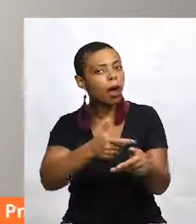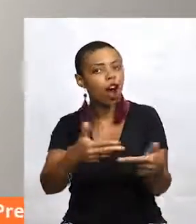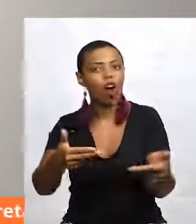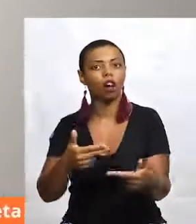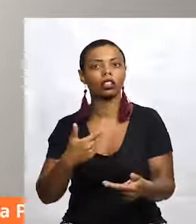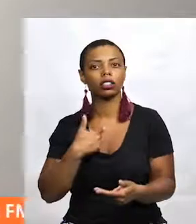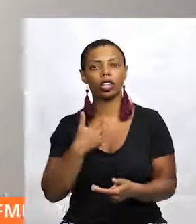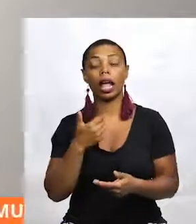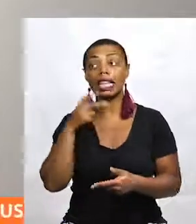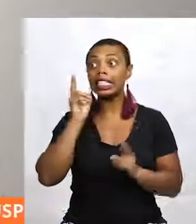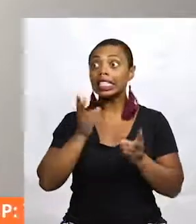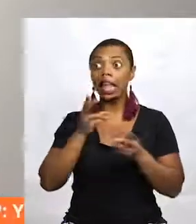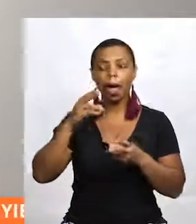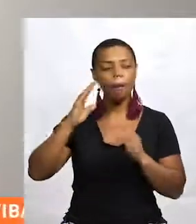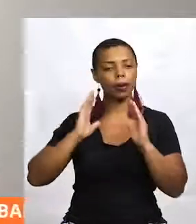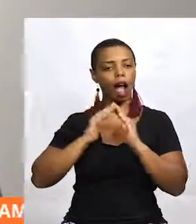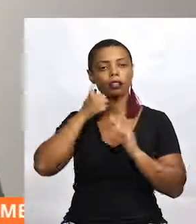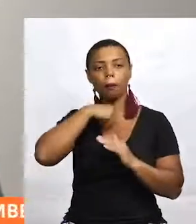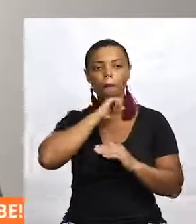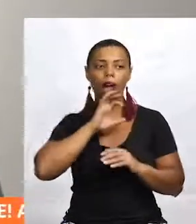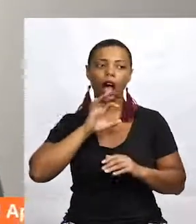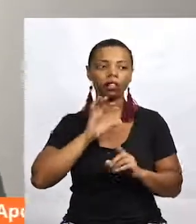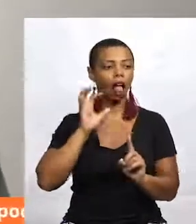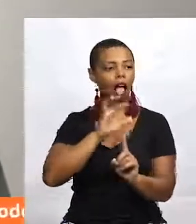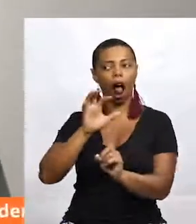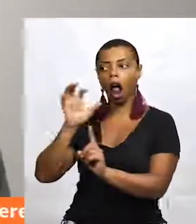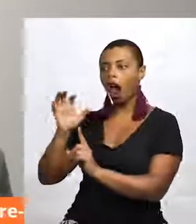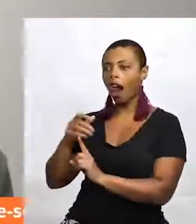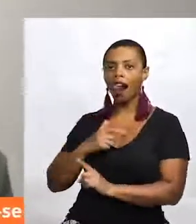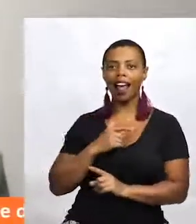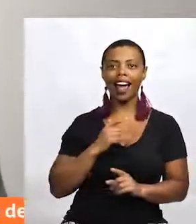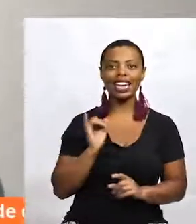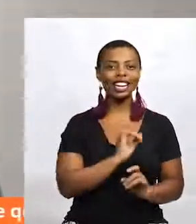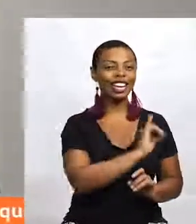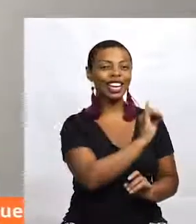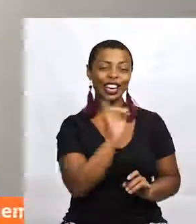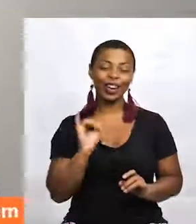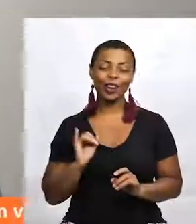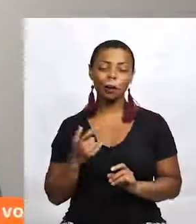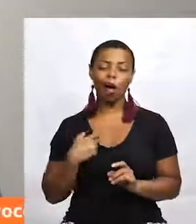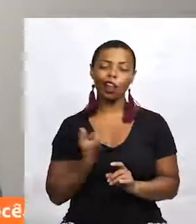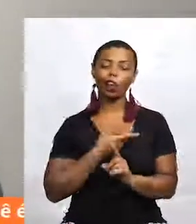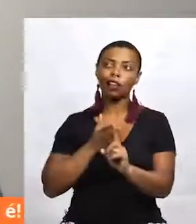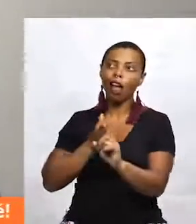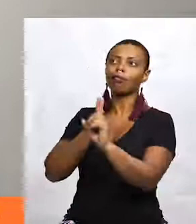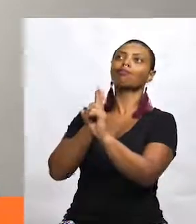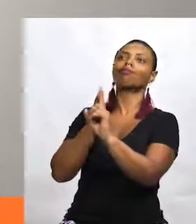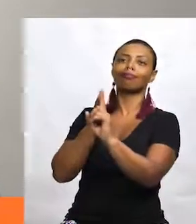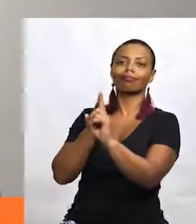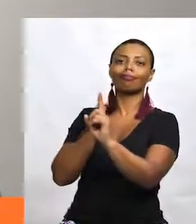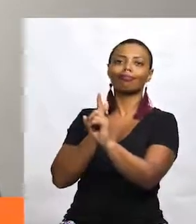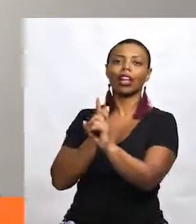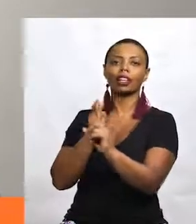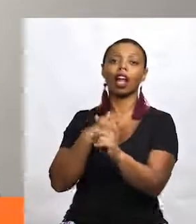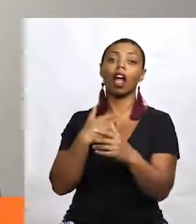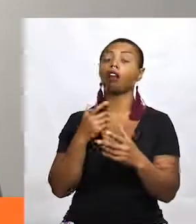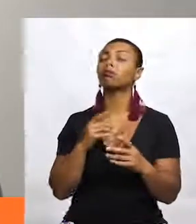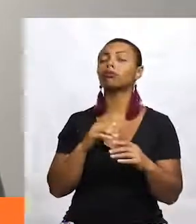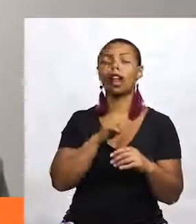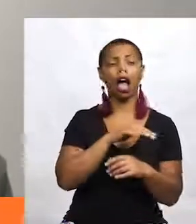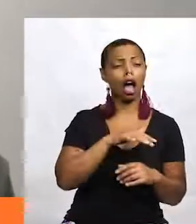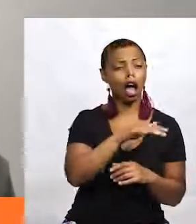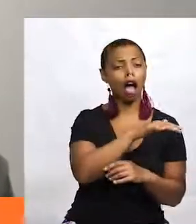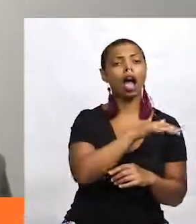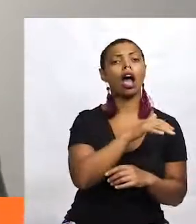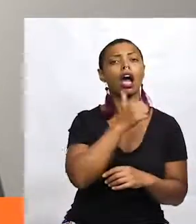foi essa voz dentro de casa, e foi a nossa referência, foi a minha referência, tanto na parte de incentivo, quanto na parte de ciência, né, e